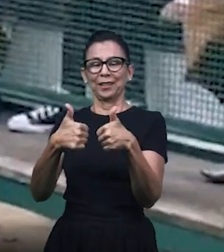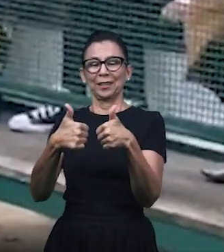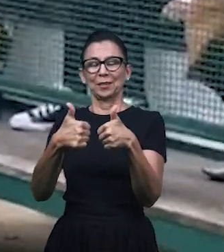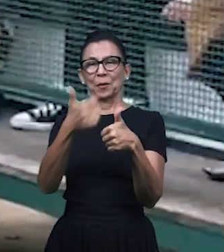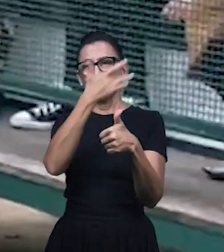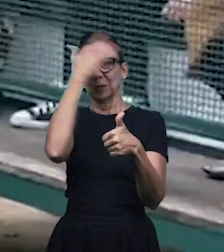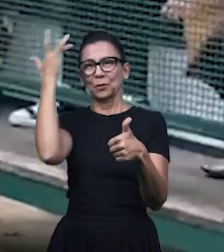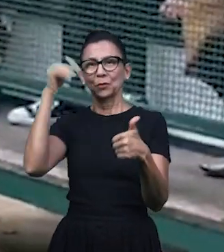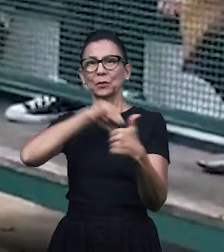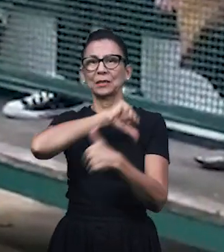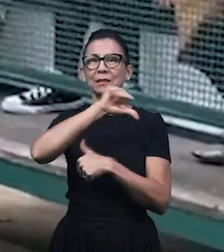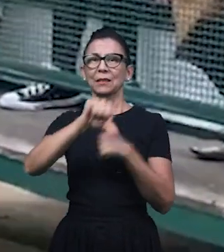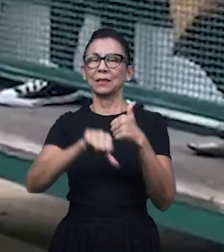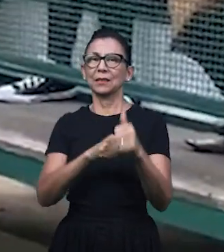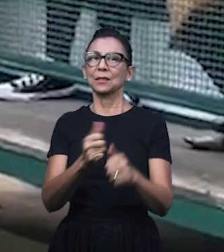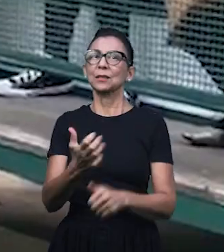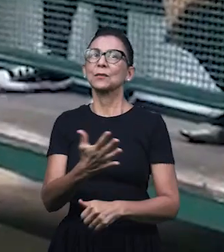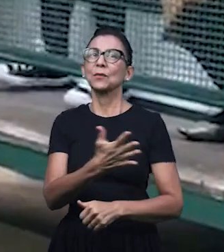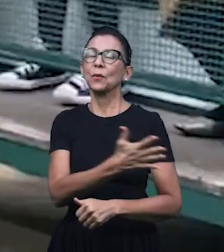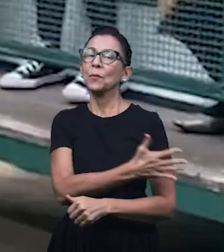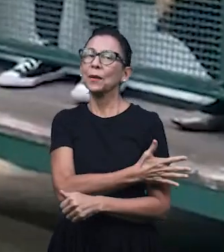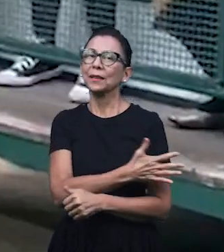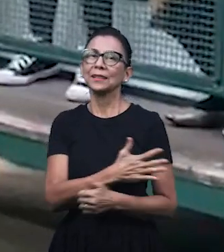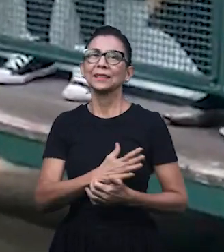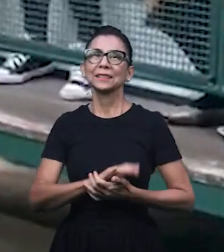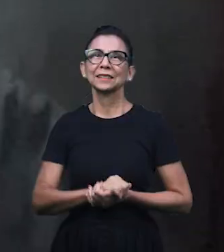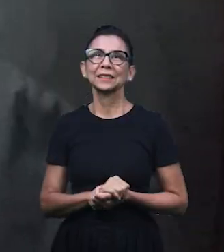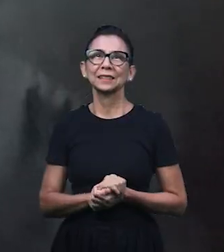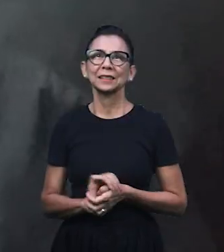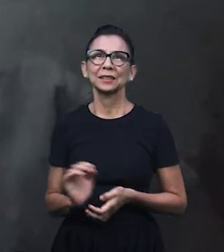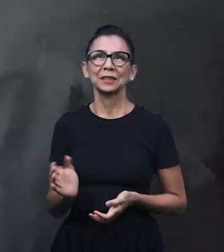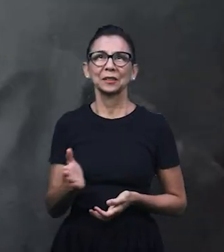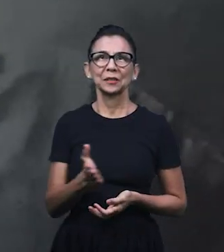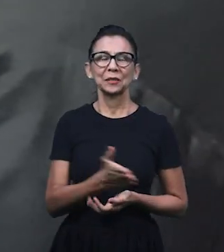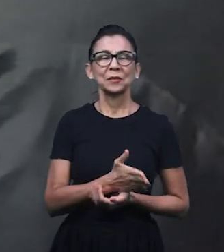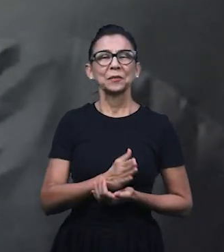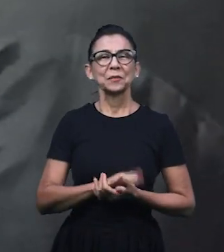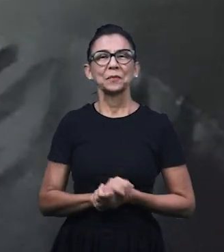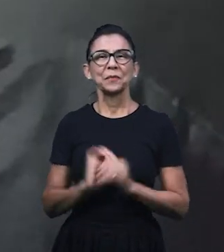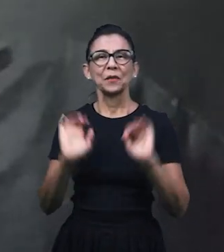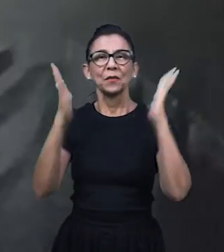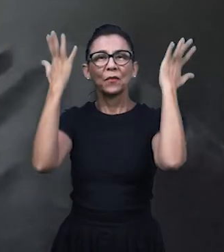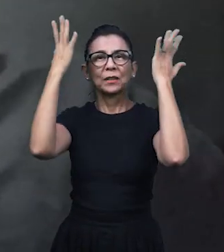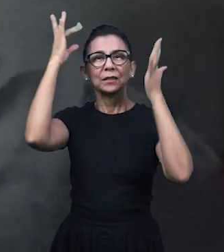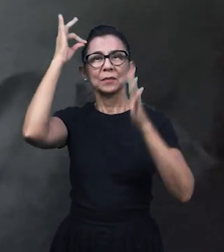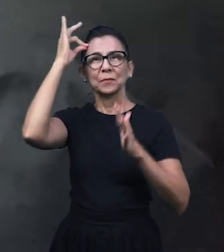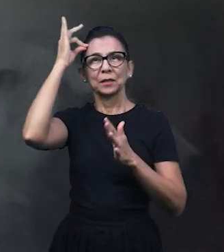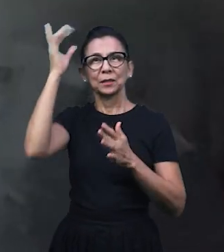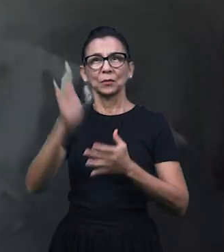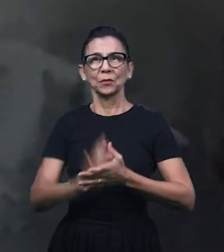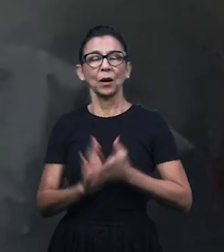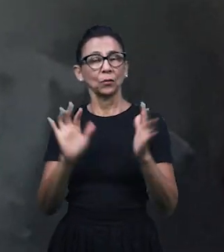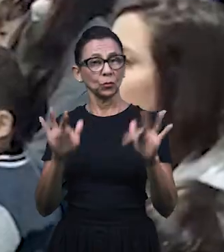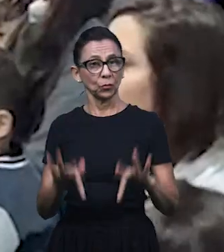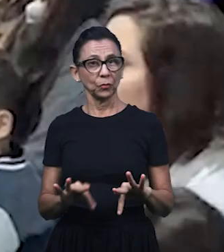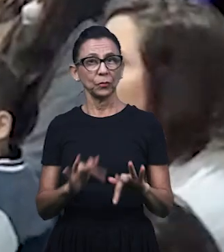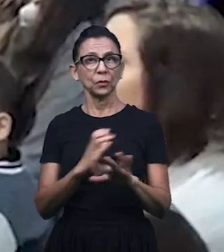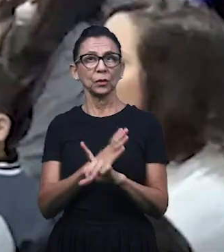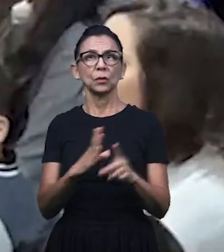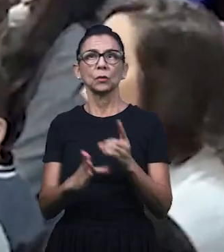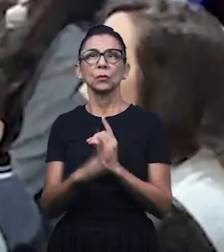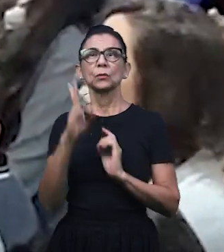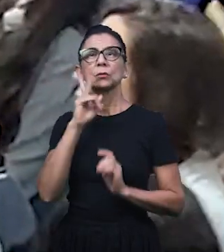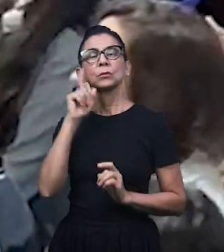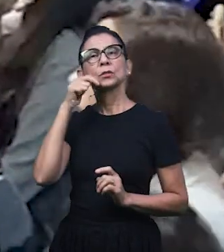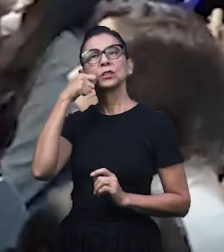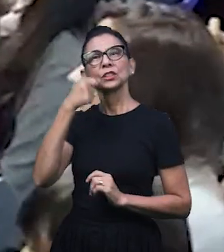que vive hoje uma nova criatura. Toda essa festa espiritual foi encerrada com um culto de ceia. A